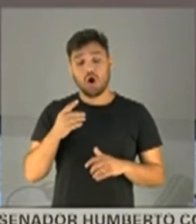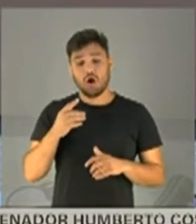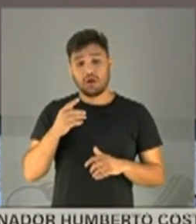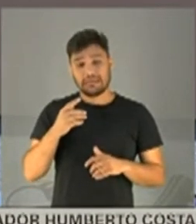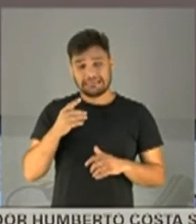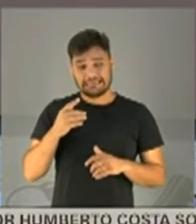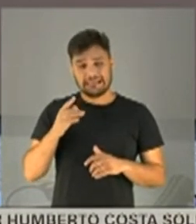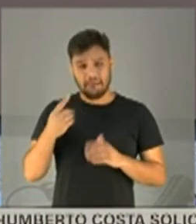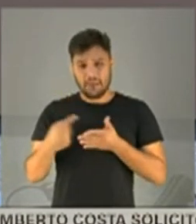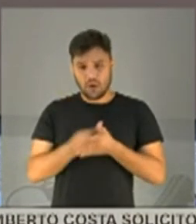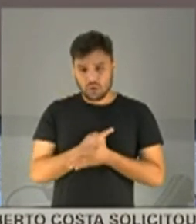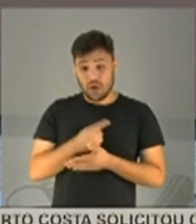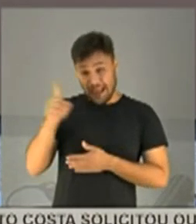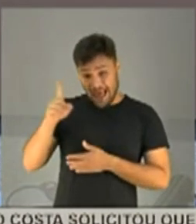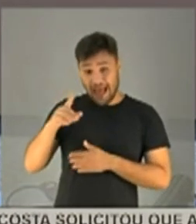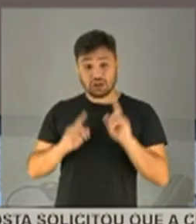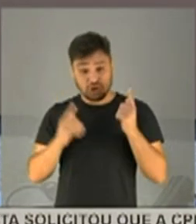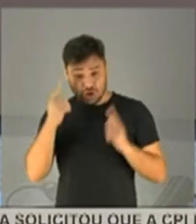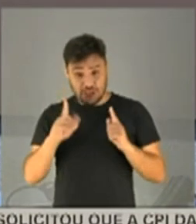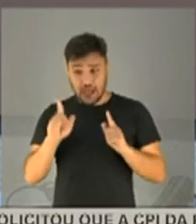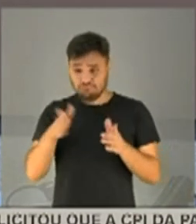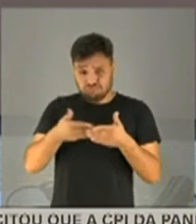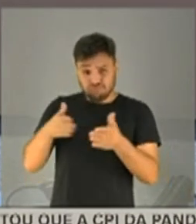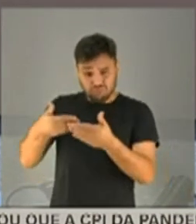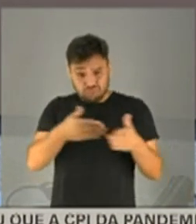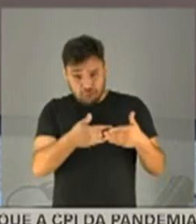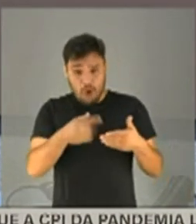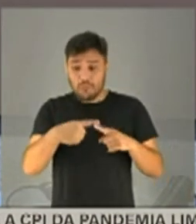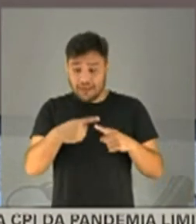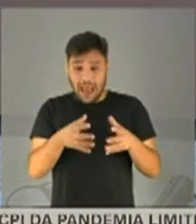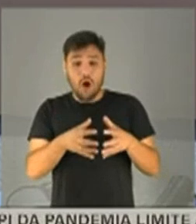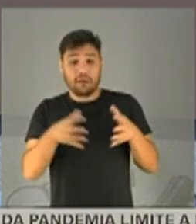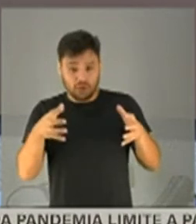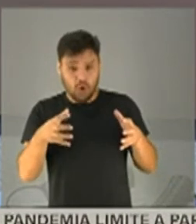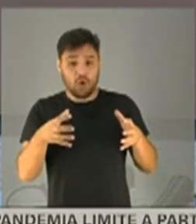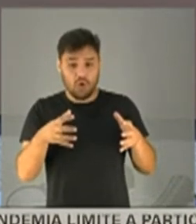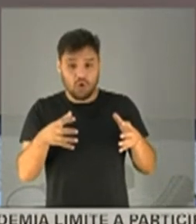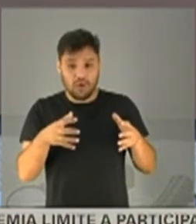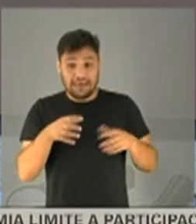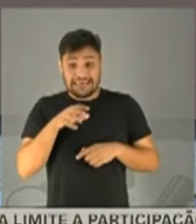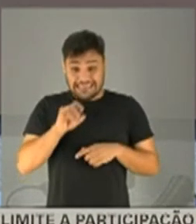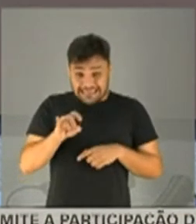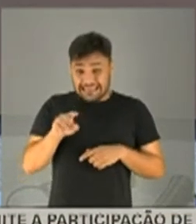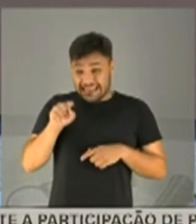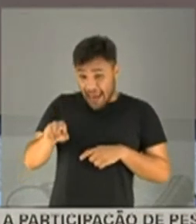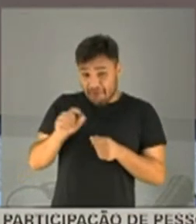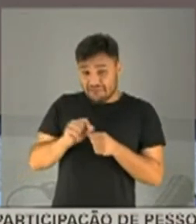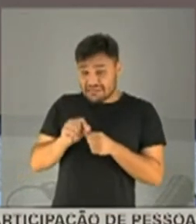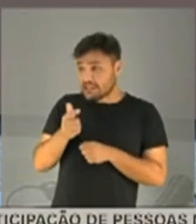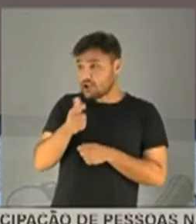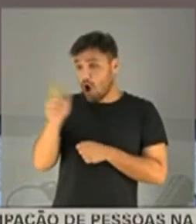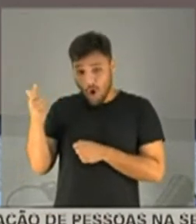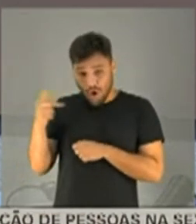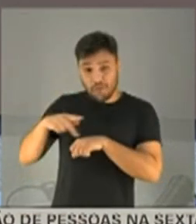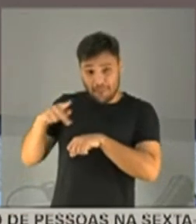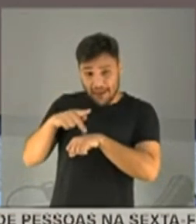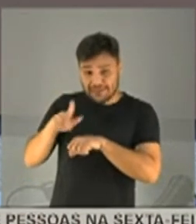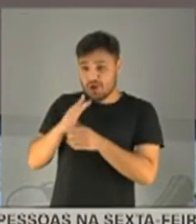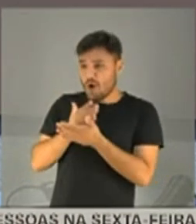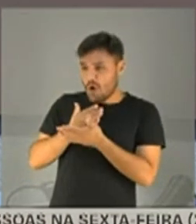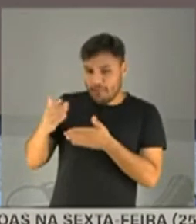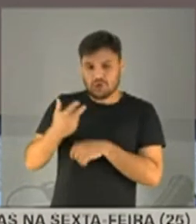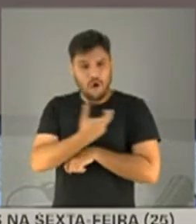na pergunta. O Chile está adotando lockdown porque houve aumento de casos. Se o Chile tivesse feito que nem os outros países, que quando